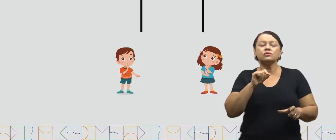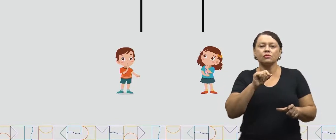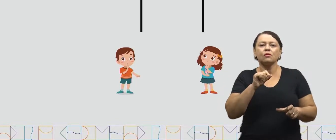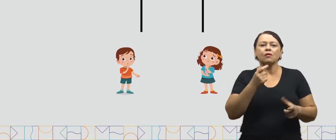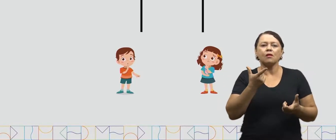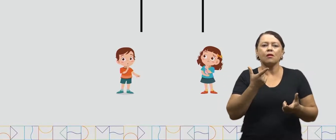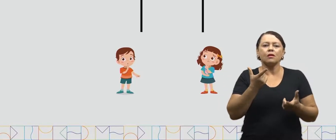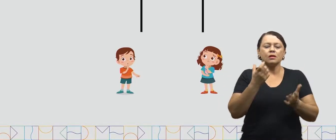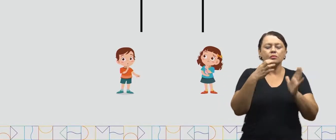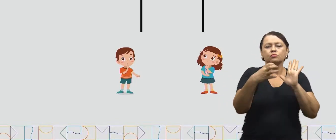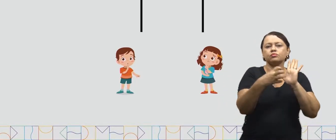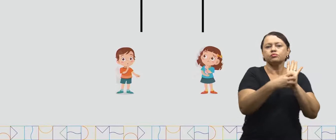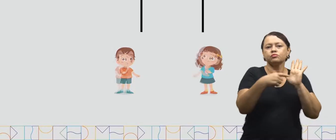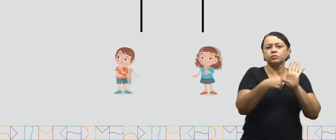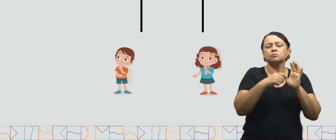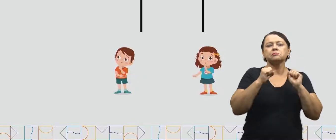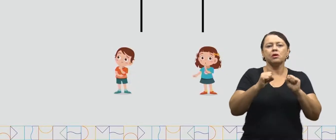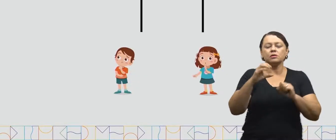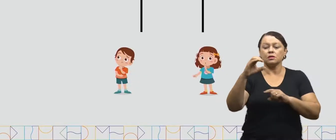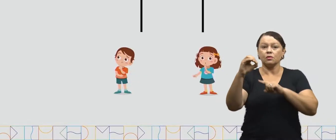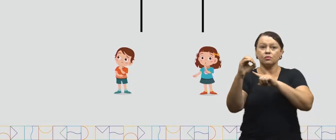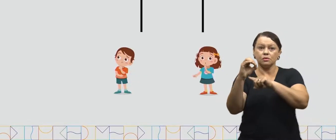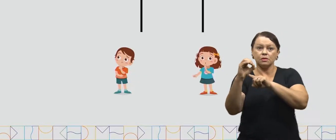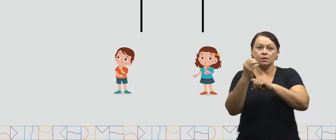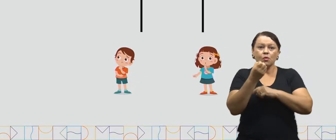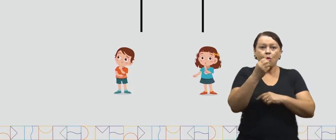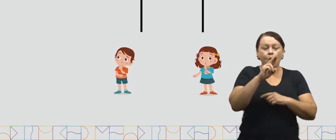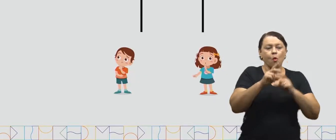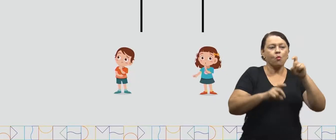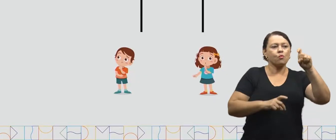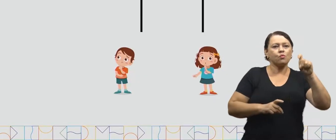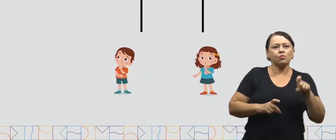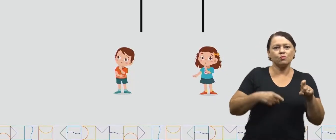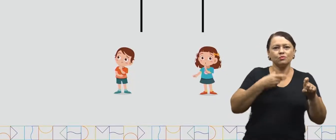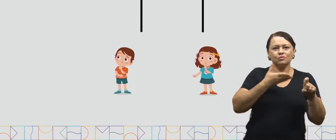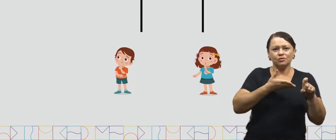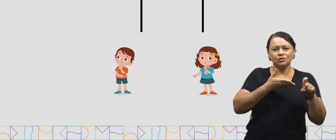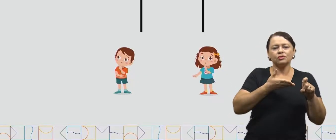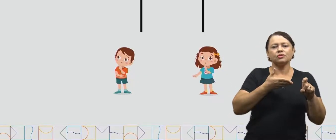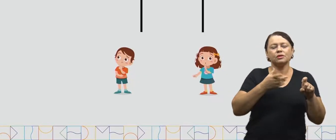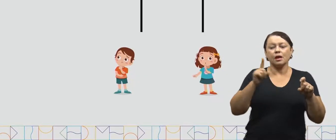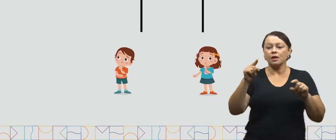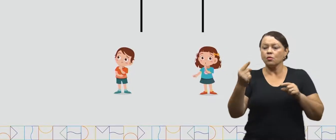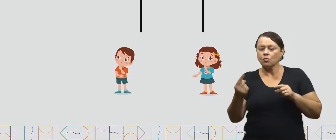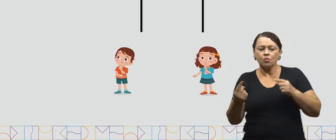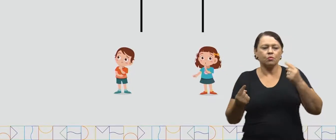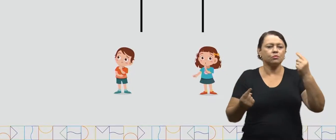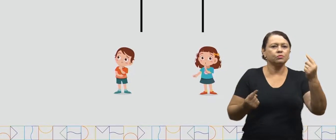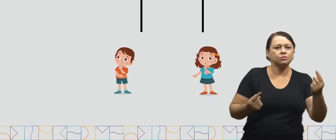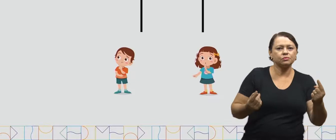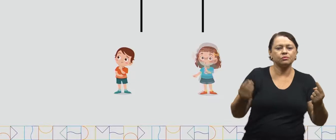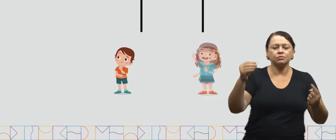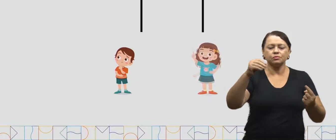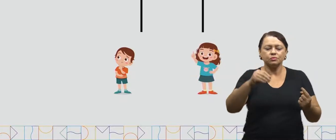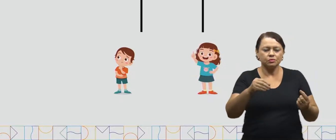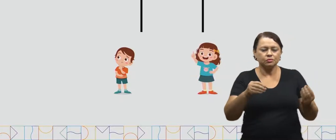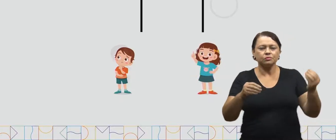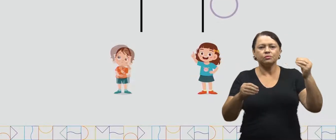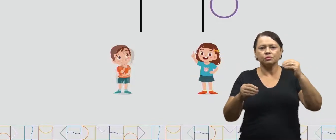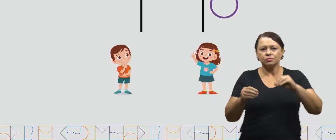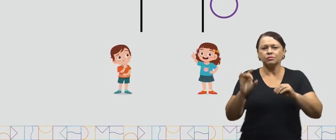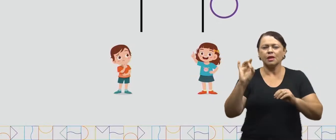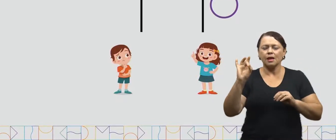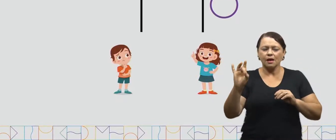geralmente um círculo ou um X. Os jogadores jogam alternadamente, uma marcação por